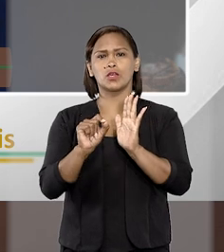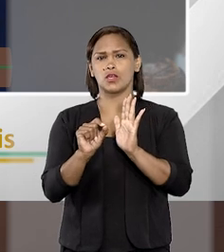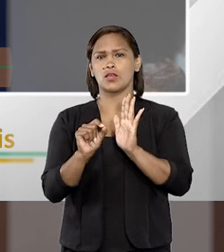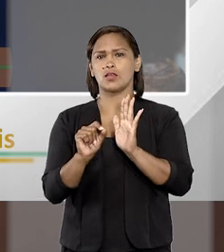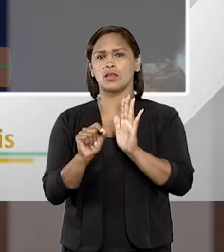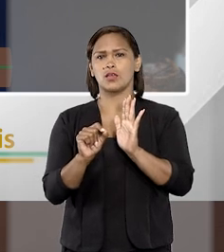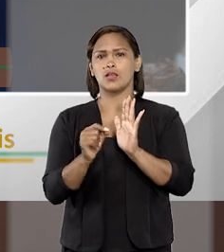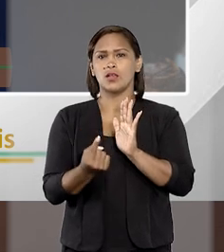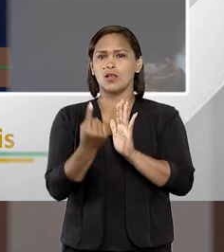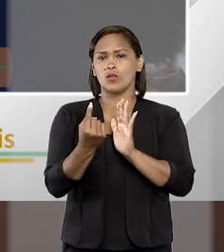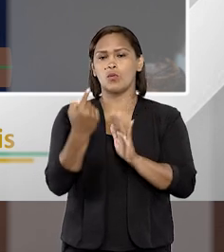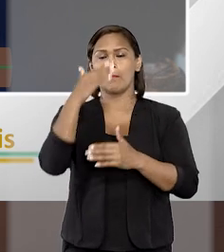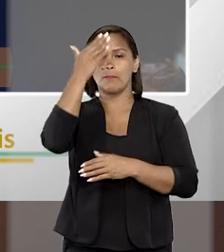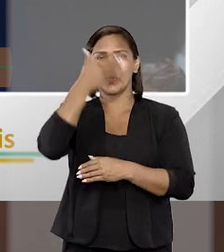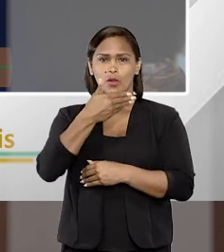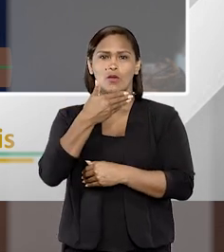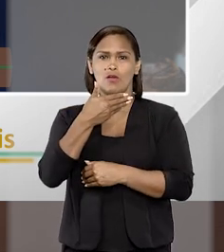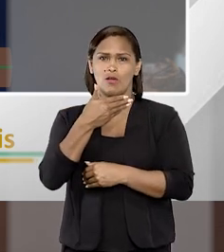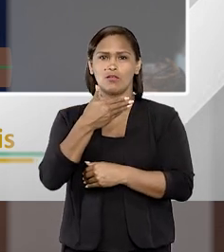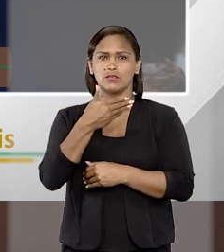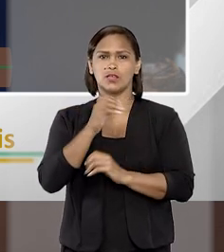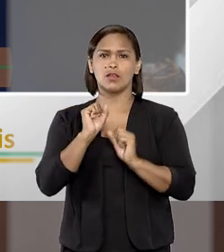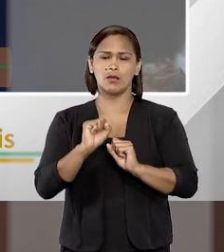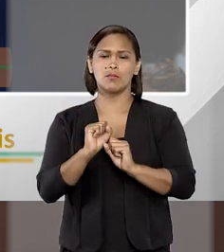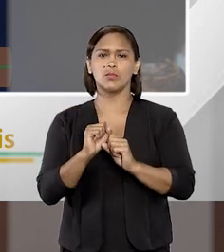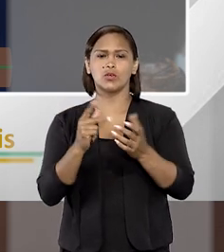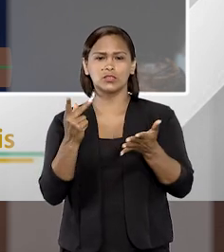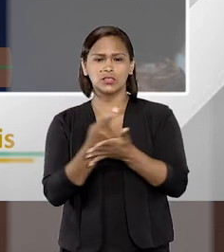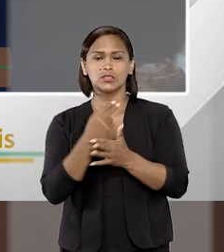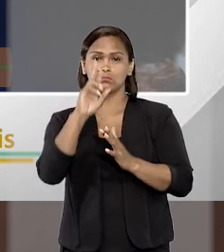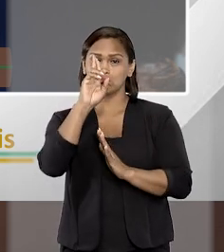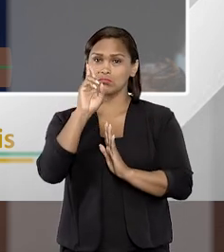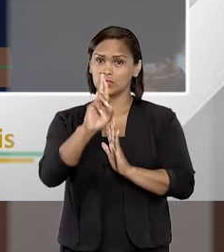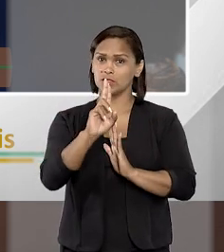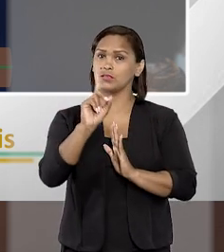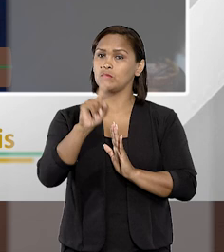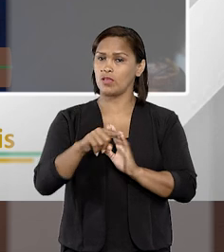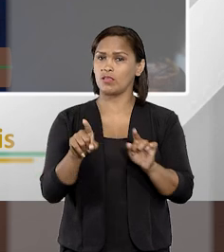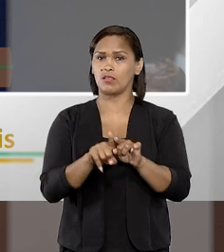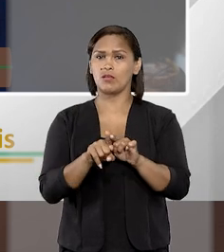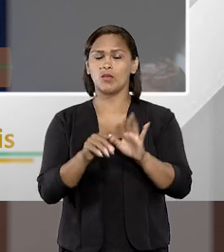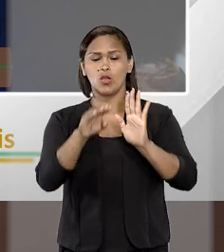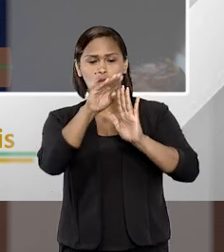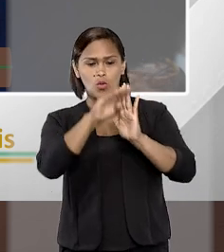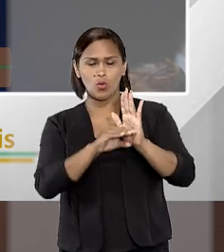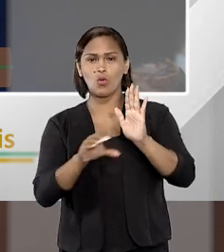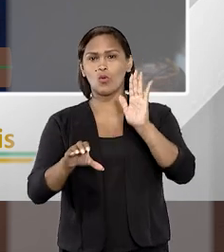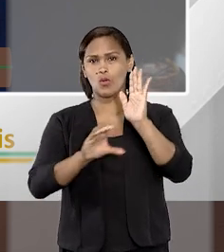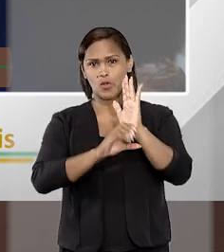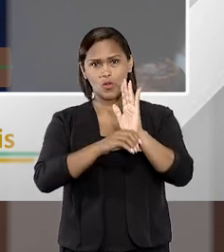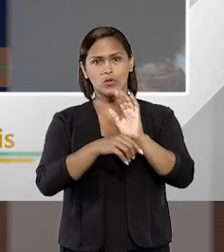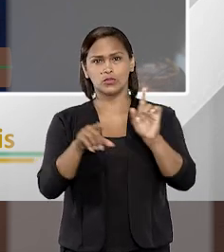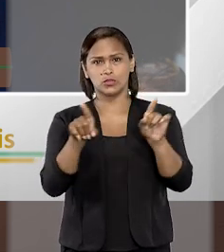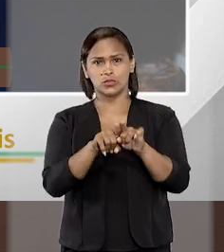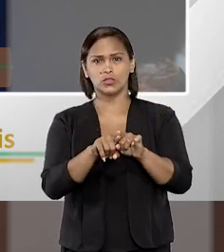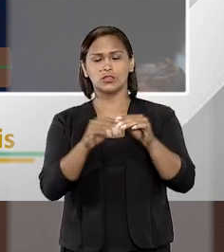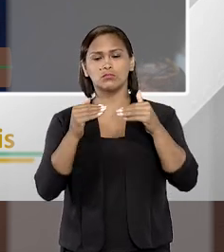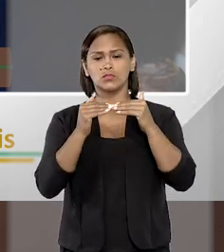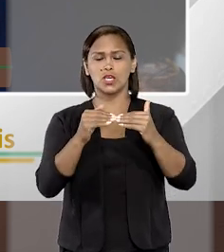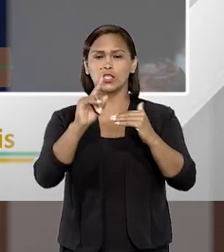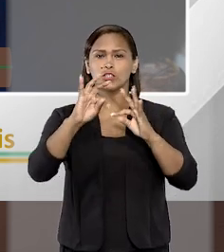pelo menos essa prova seja efetivamente respeitada tal como determina o código de processo penal